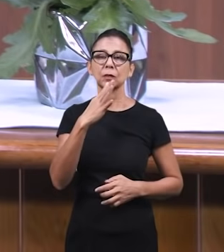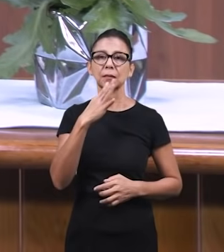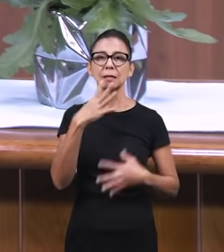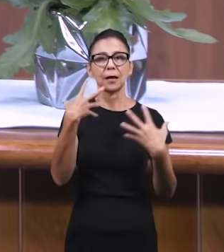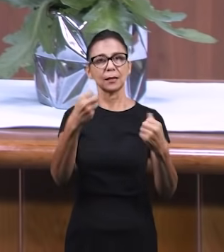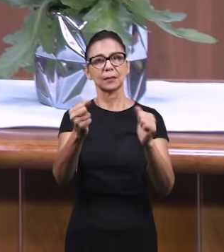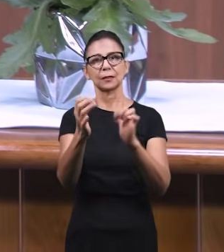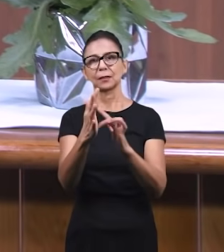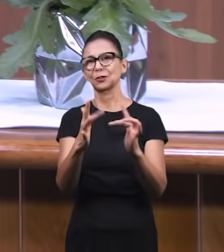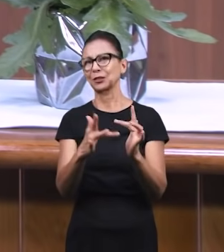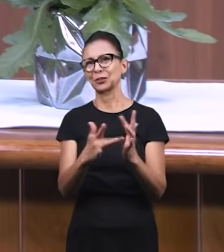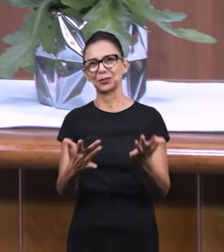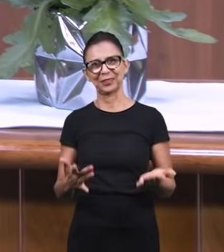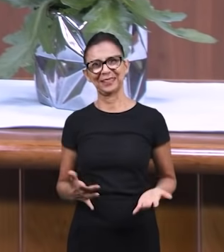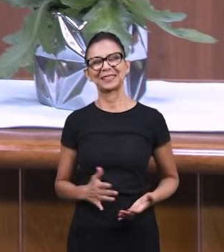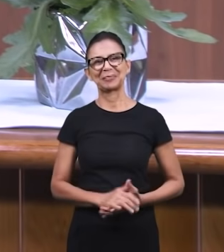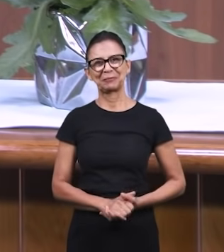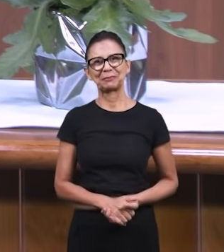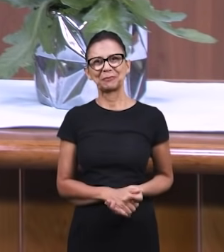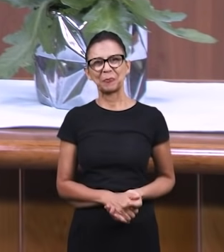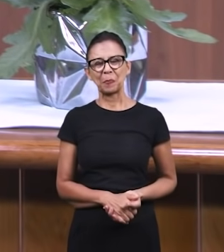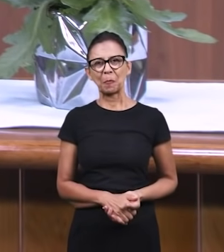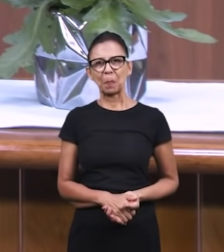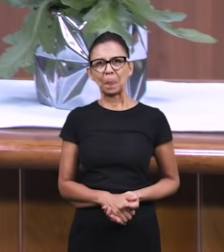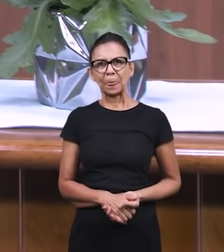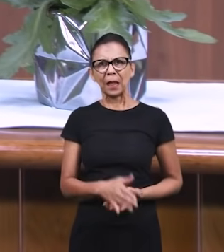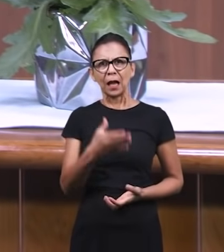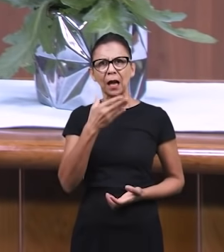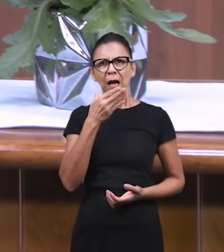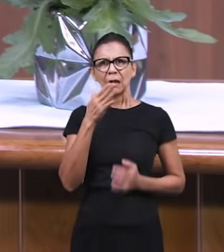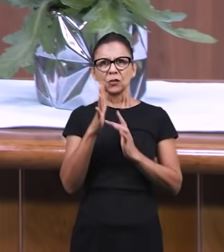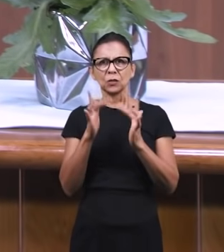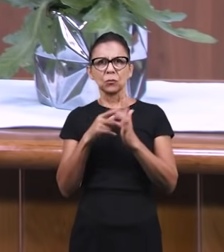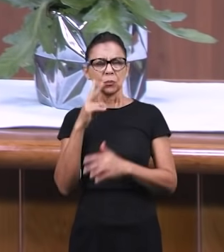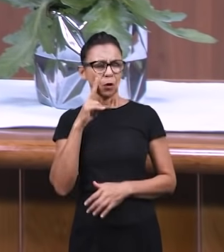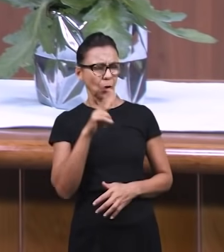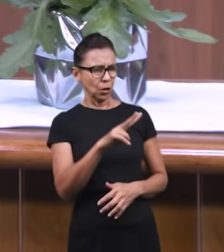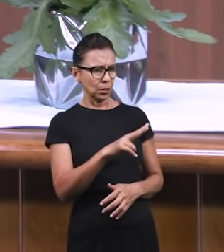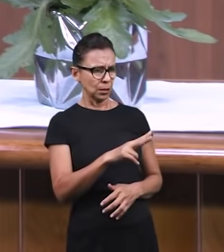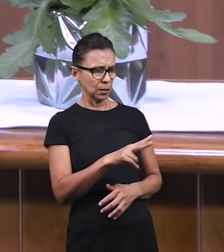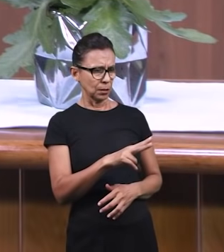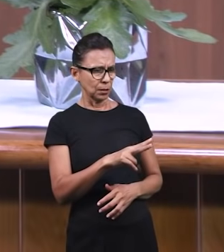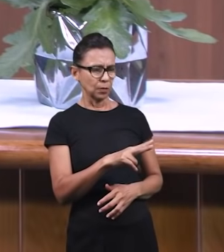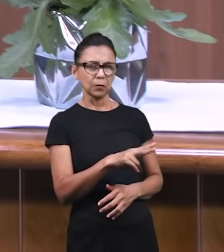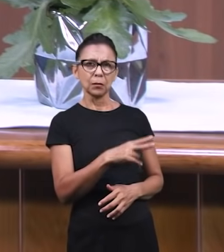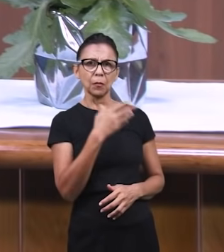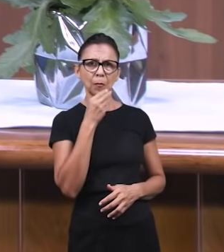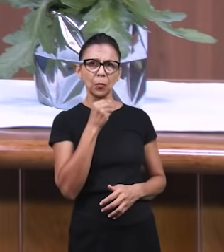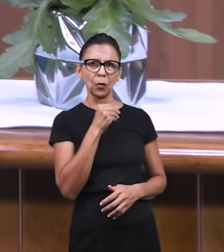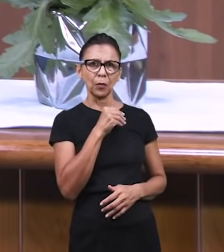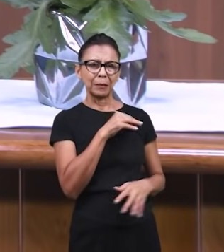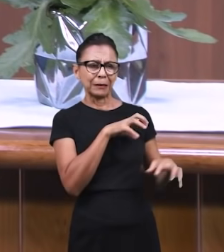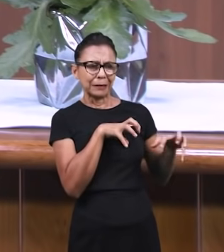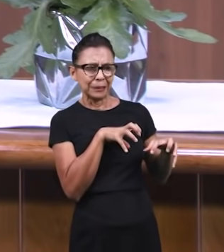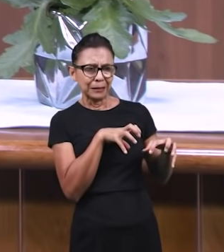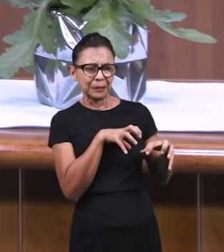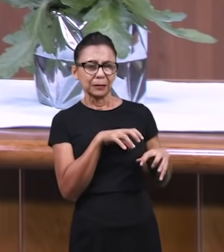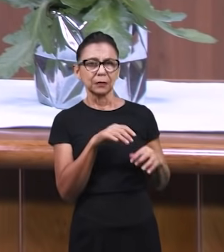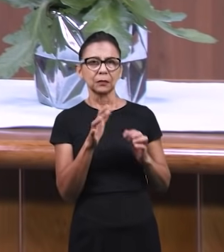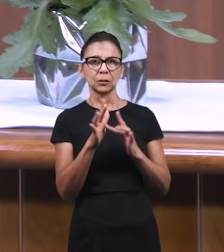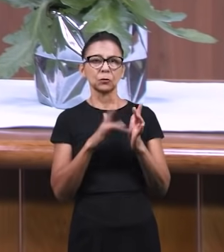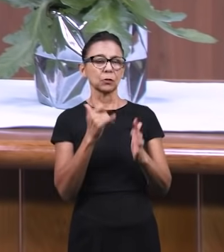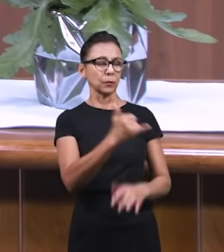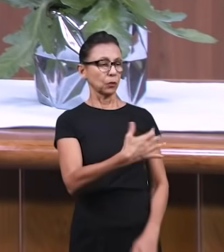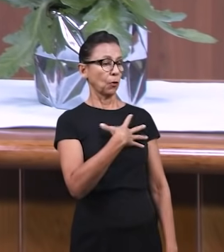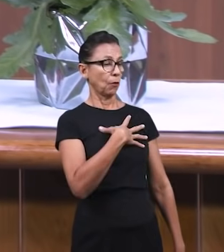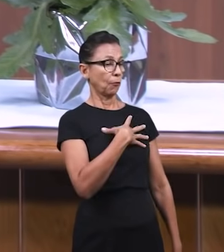apresenta. Quando ele apresenta, Jesus olha para ele e diz assim, filho. Quando Jesus chama aquele homem de filho, Jesus dá